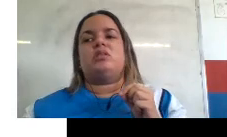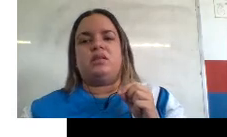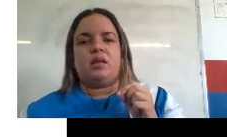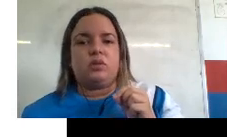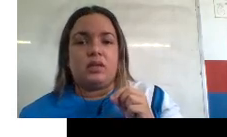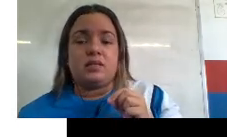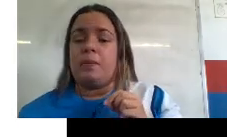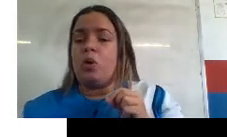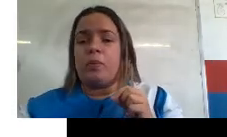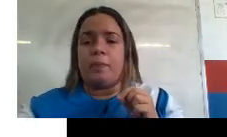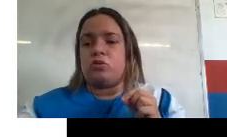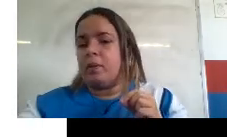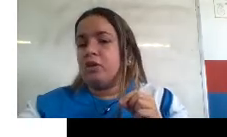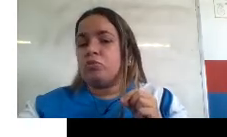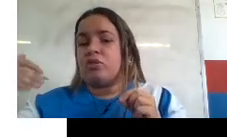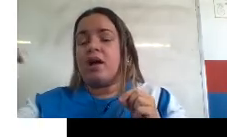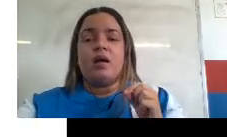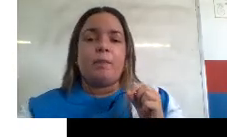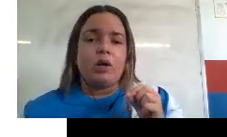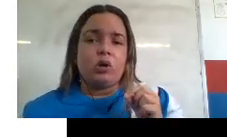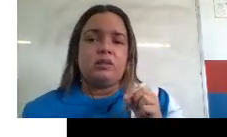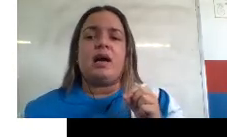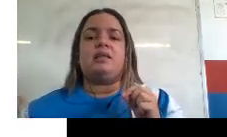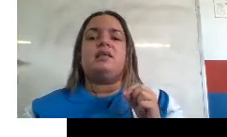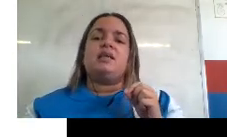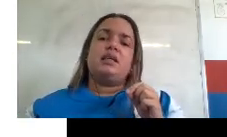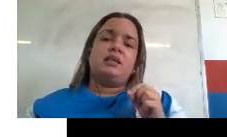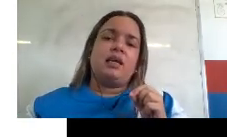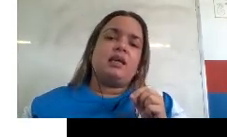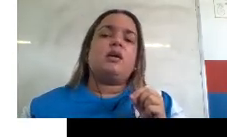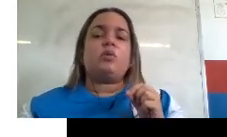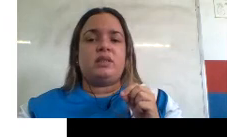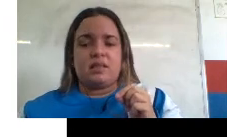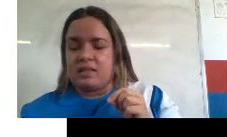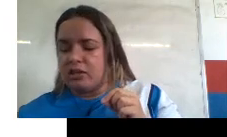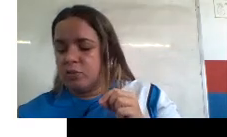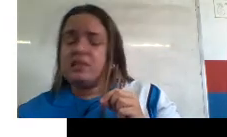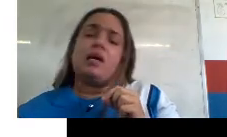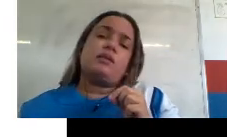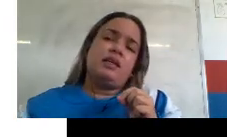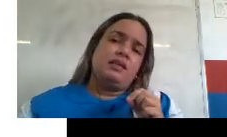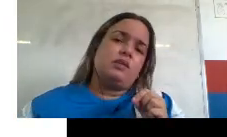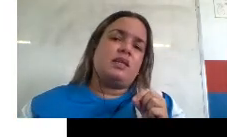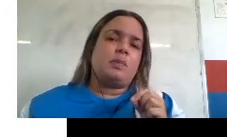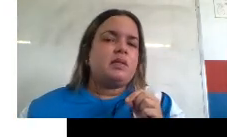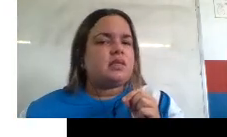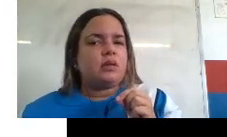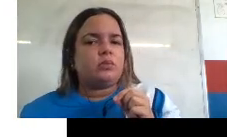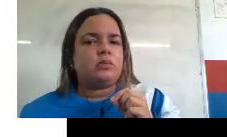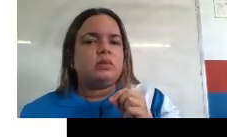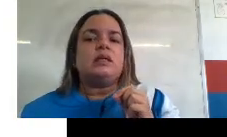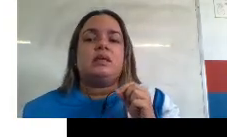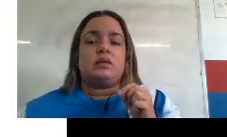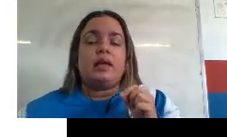especiais, tem direito de receber, uma pessoa mesmo já maior de idade, que tenha alguma necessidade especial, tem direito a essa